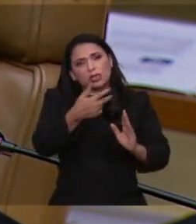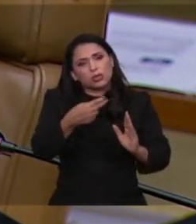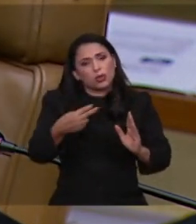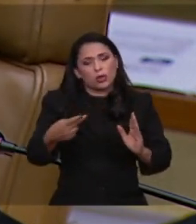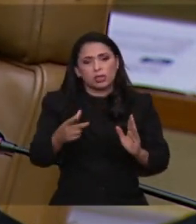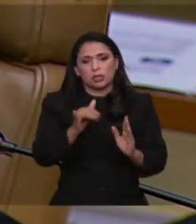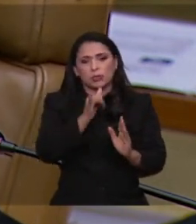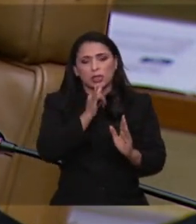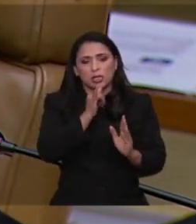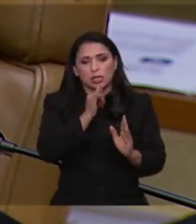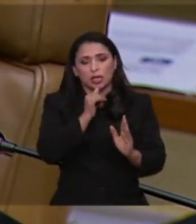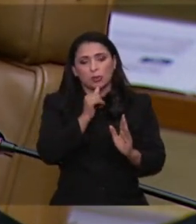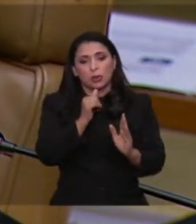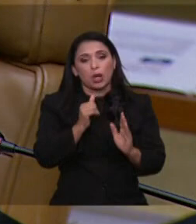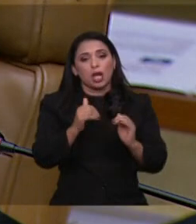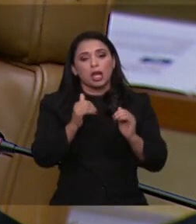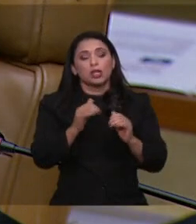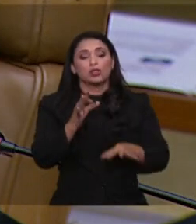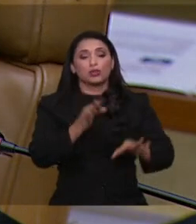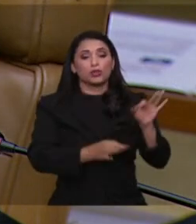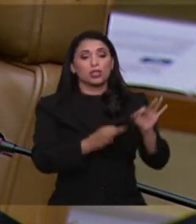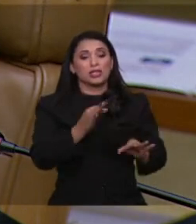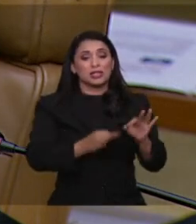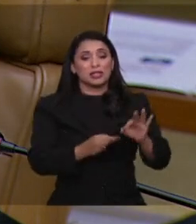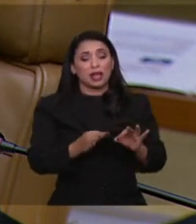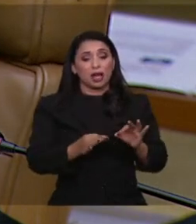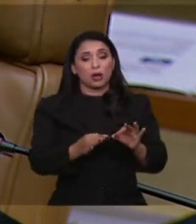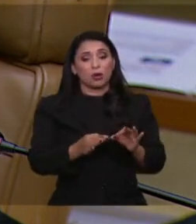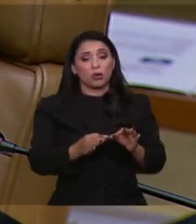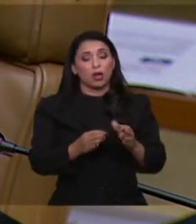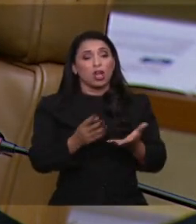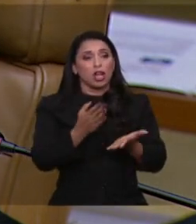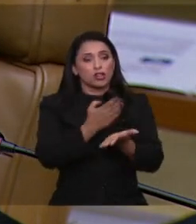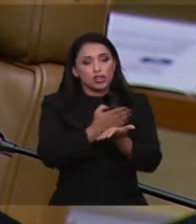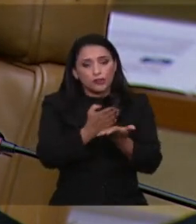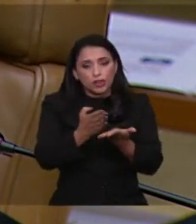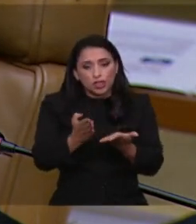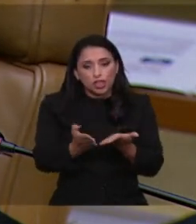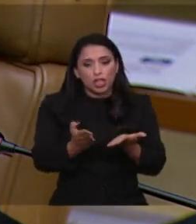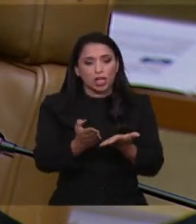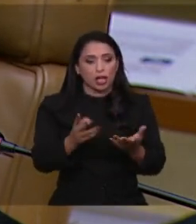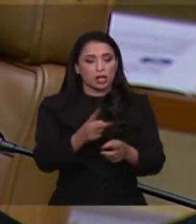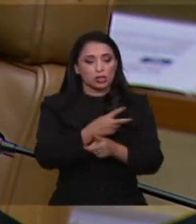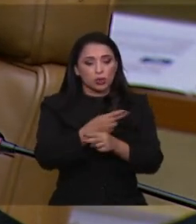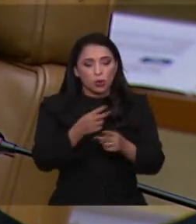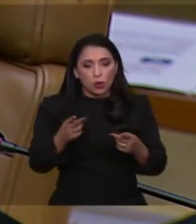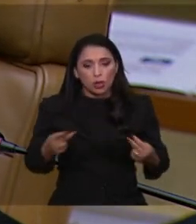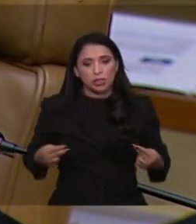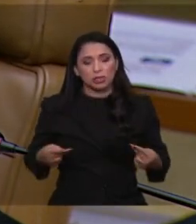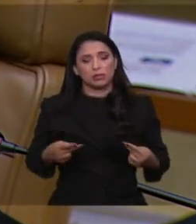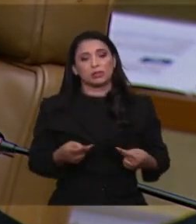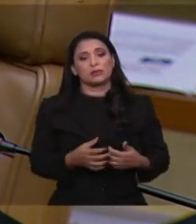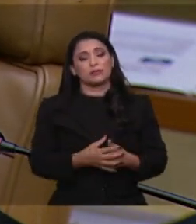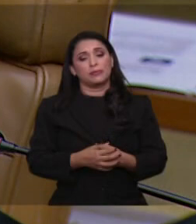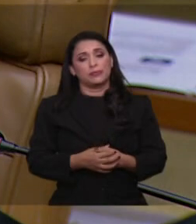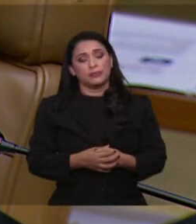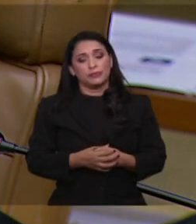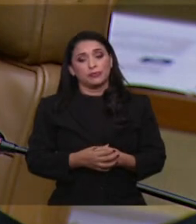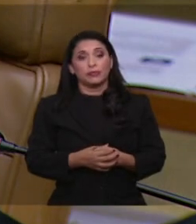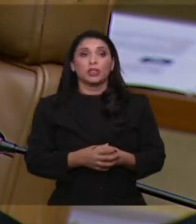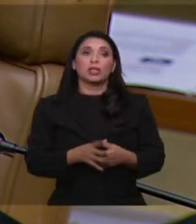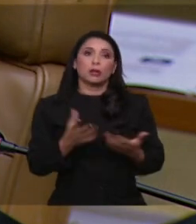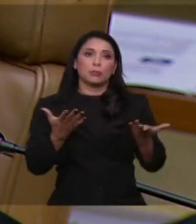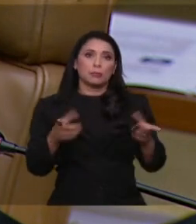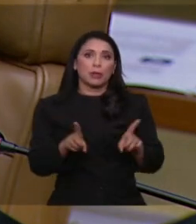A separação judicial, ela aborda a questão de partilhas, conforme o Código Civil, a questão também de guarda